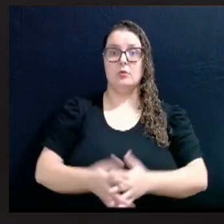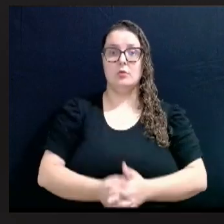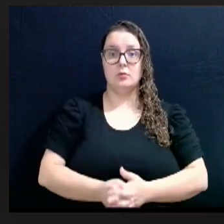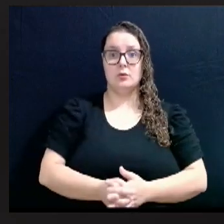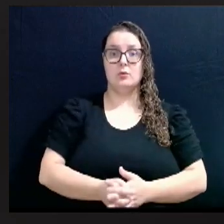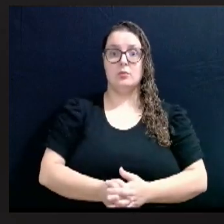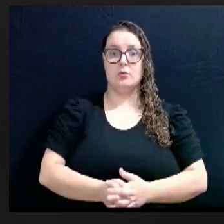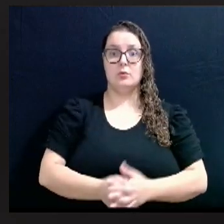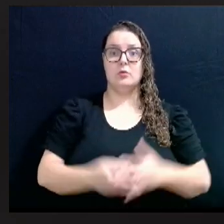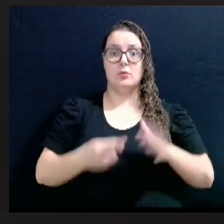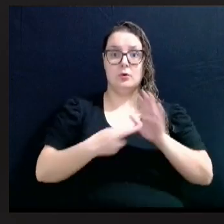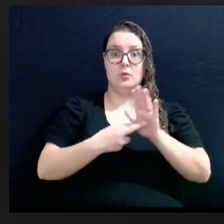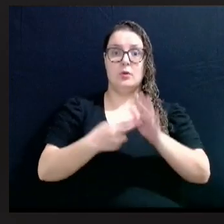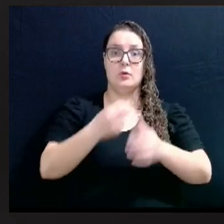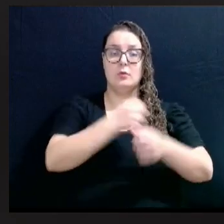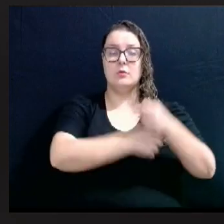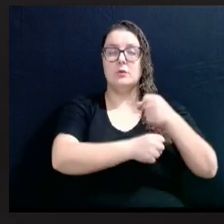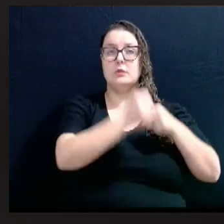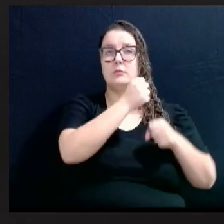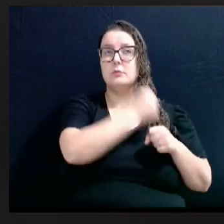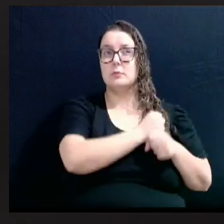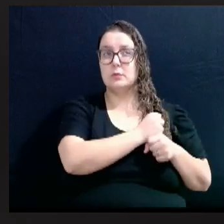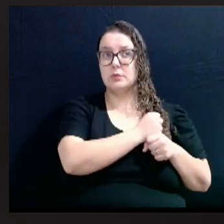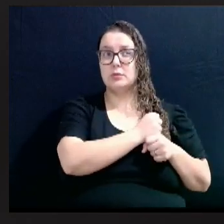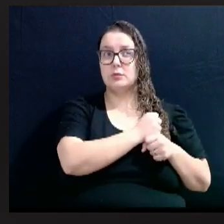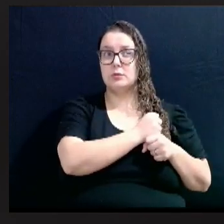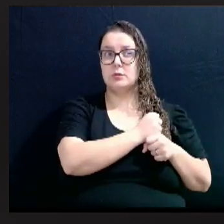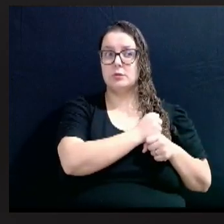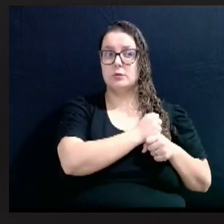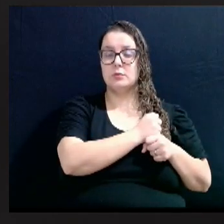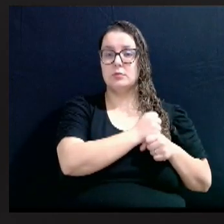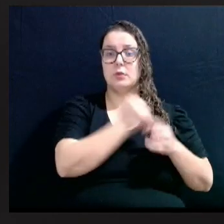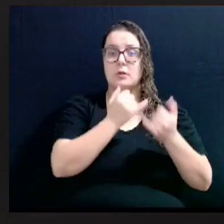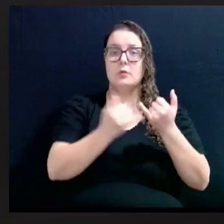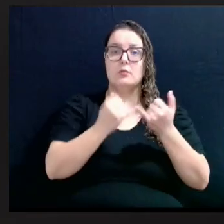ano passado, a média do aluguel ficou em